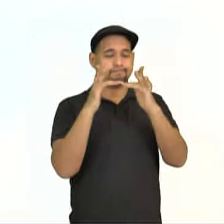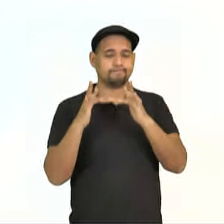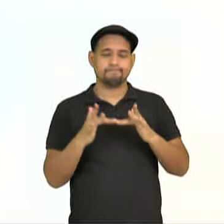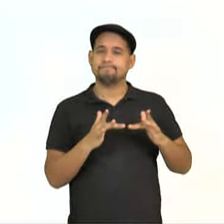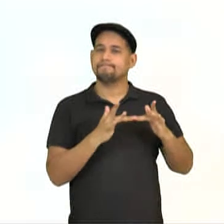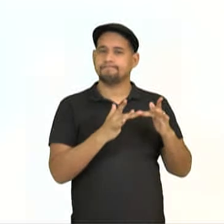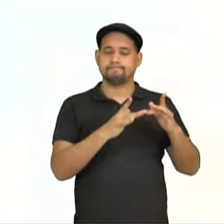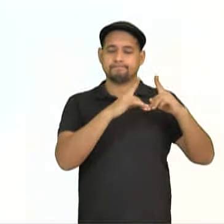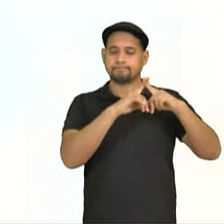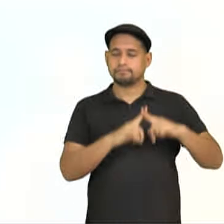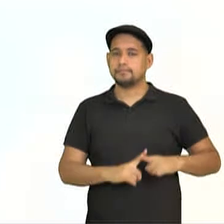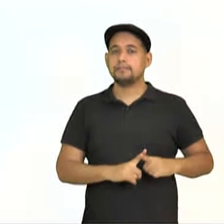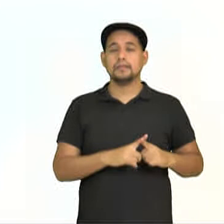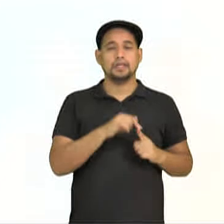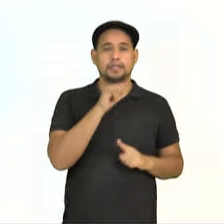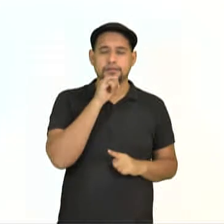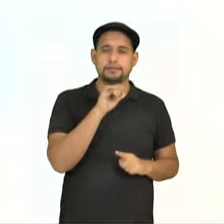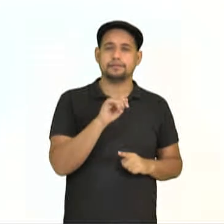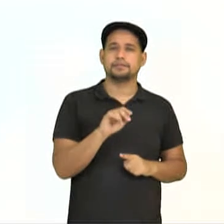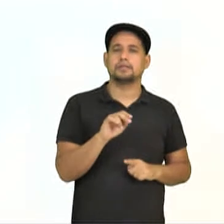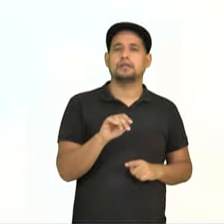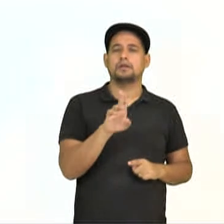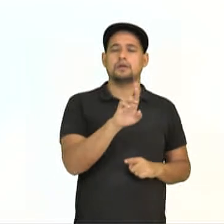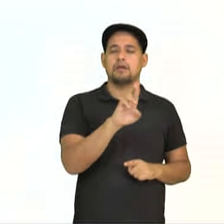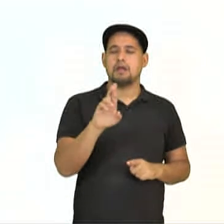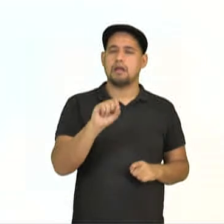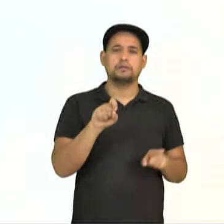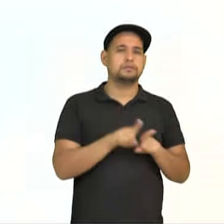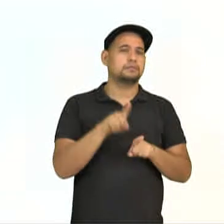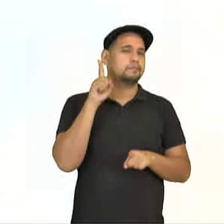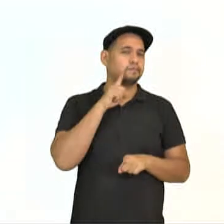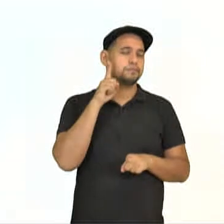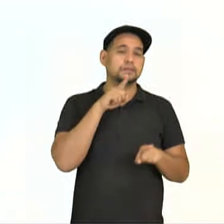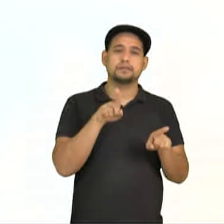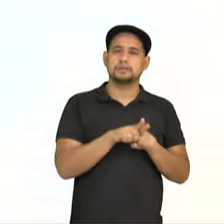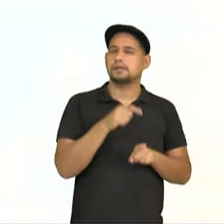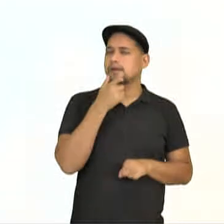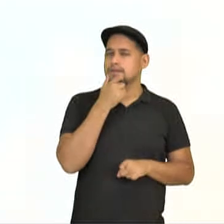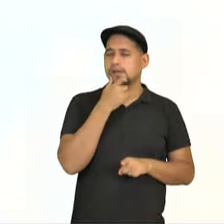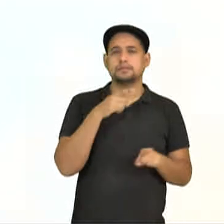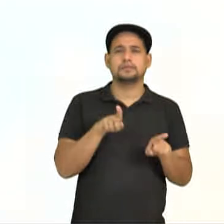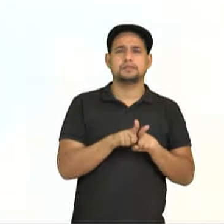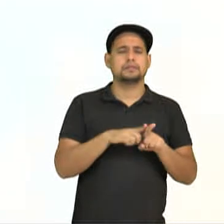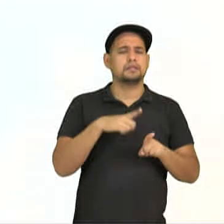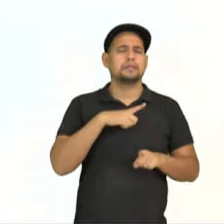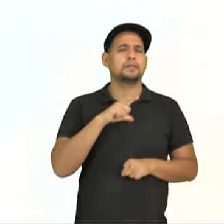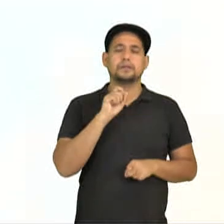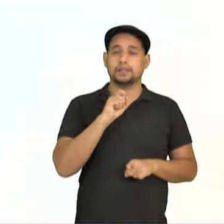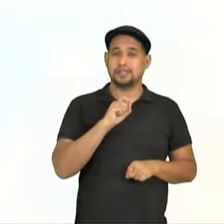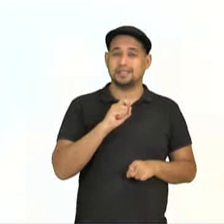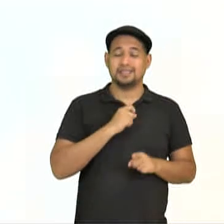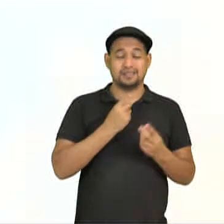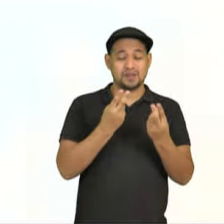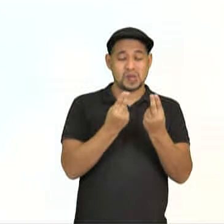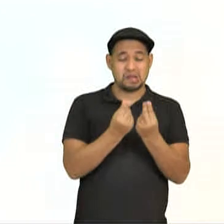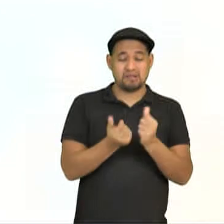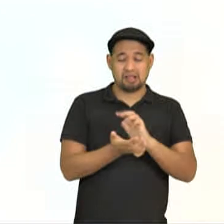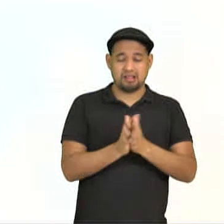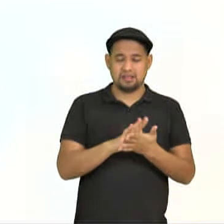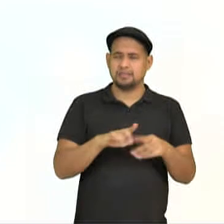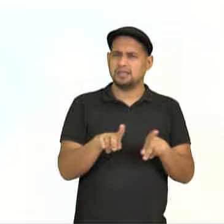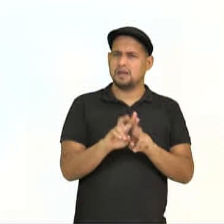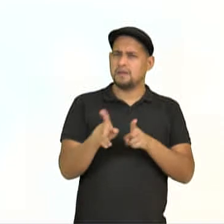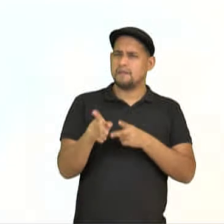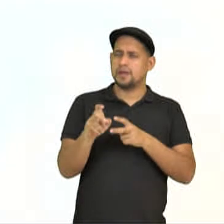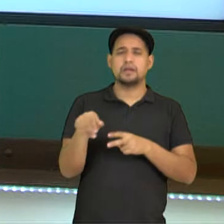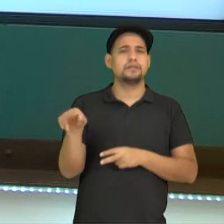então aliados, União Soviética, Estados Unidos e até a Grã-Bretanha e o Reino Unido, encontravam-se deterioradas. E reparou